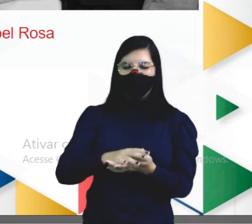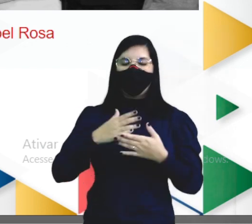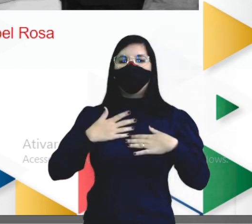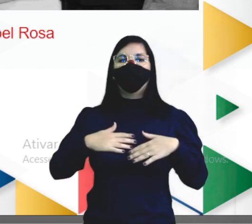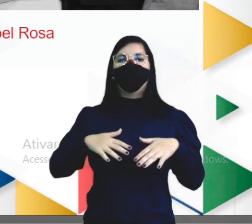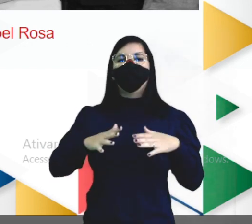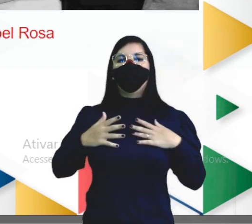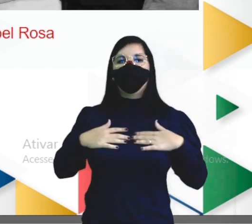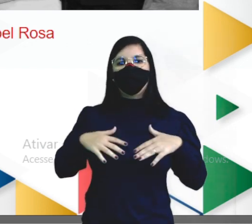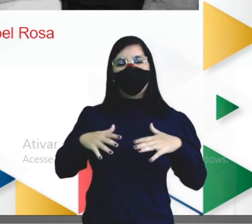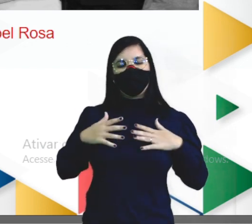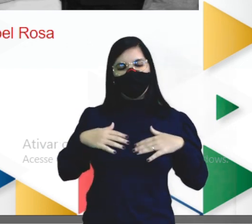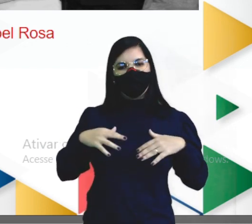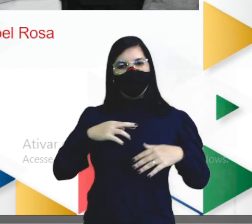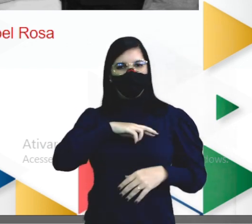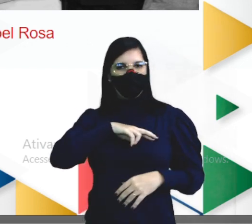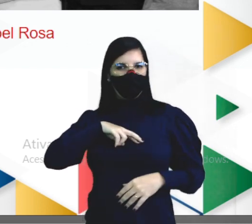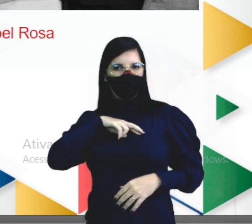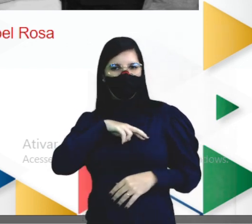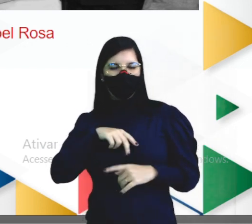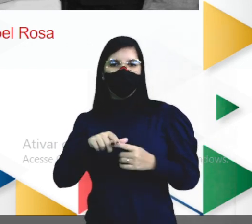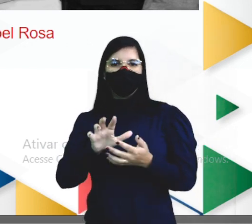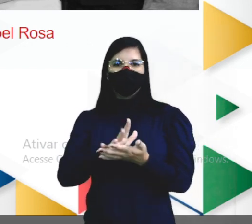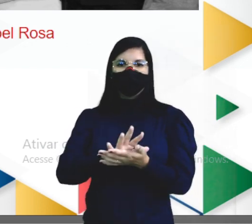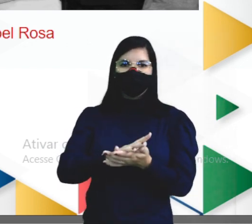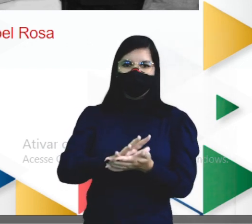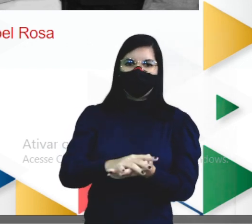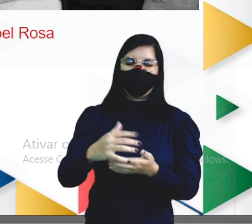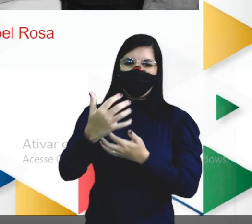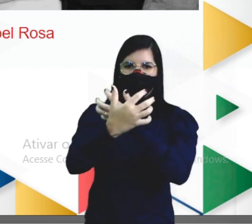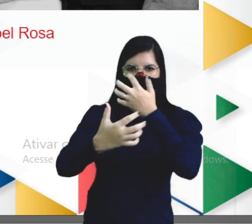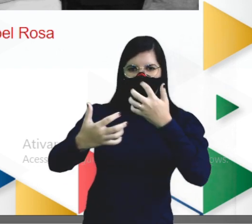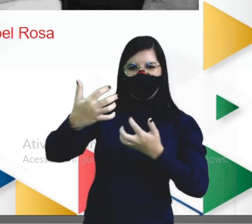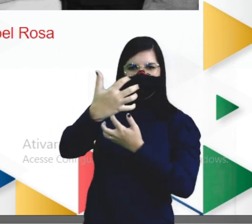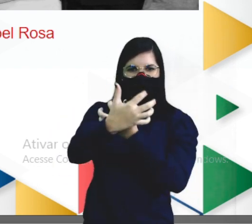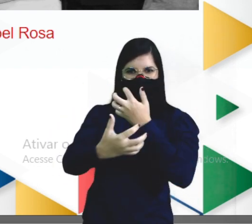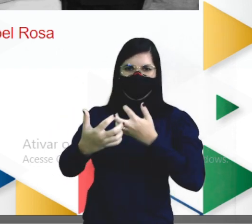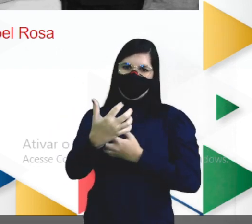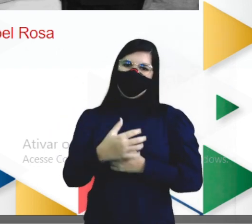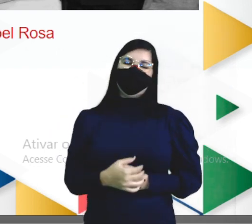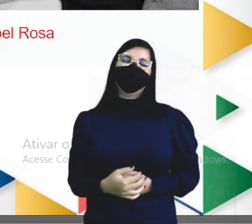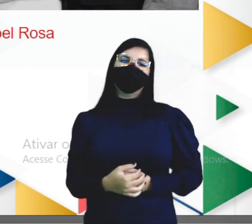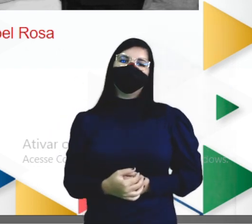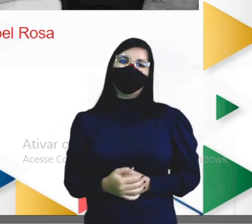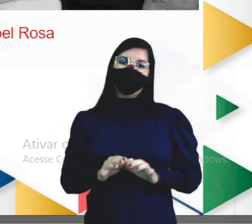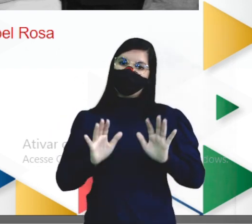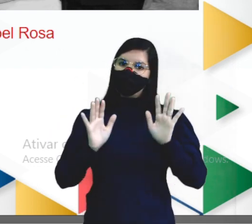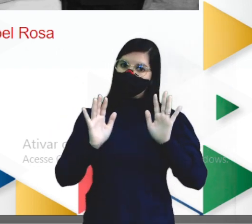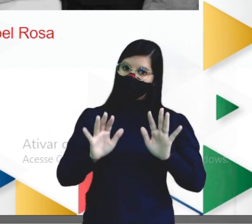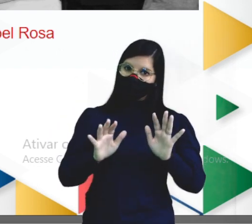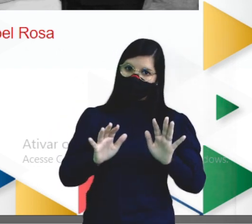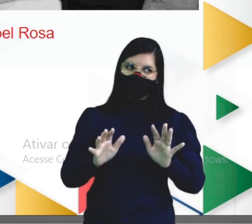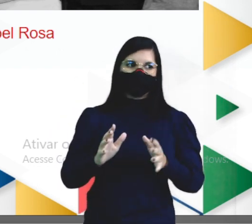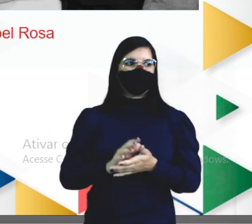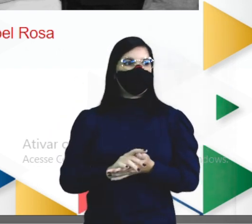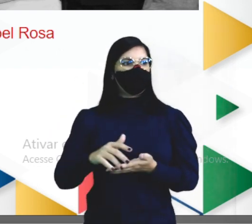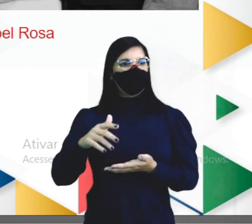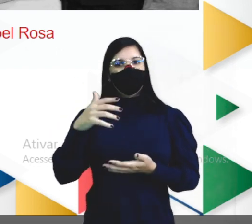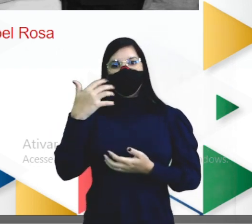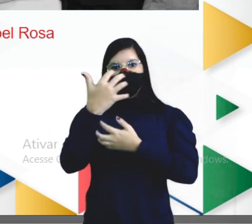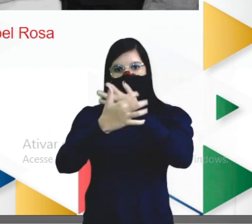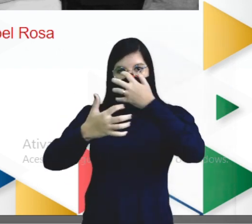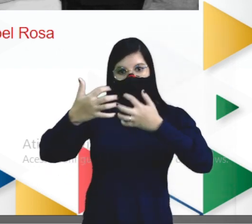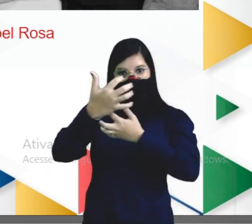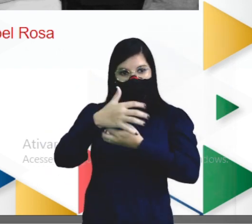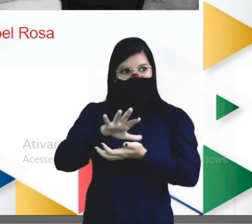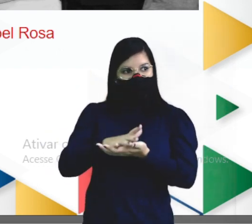mais românticos, ficando conhecido como samba-canção. Gente, porque assim, o estilo de música, o